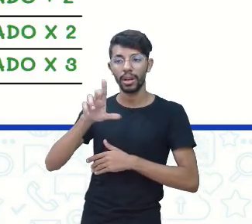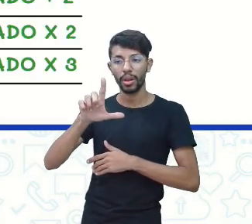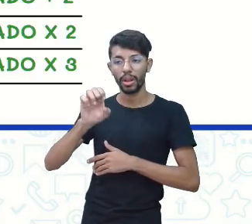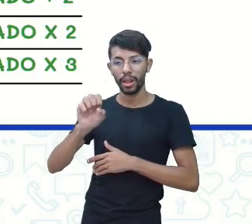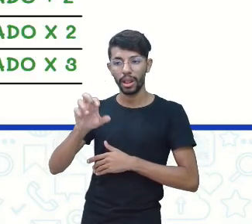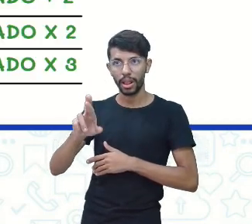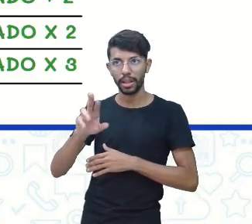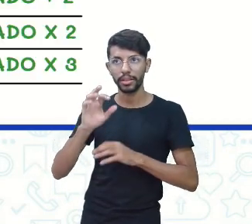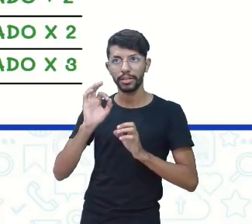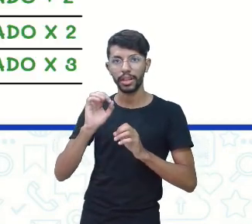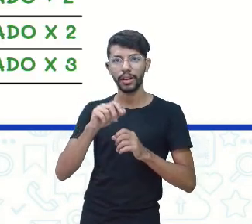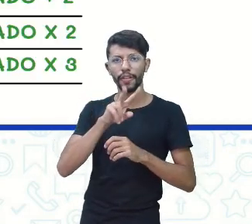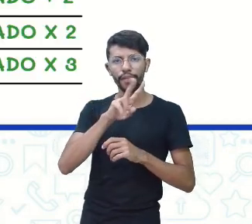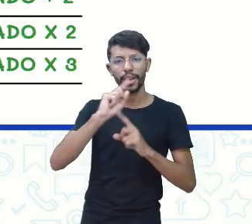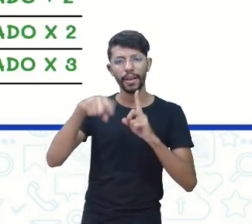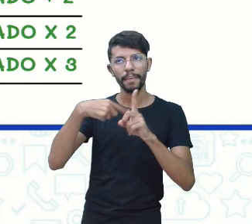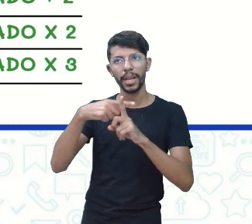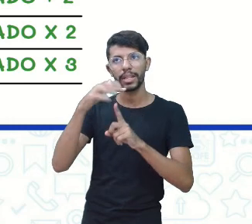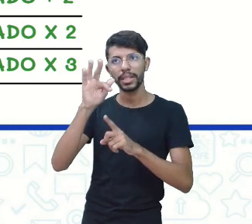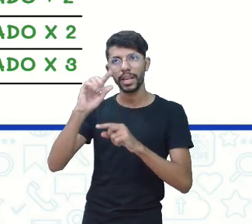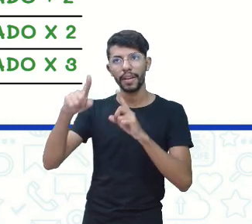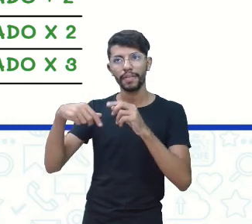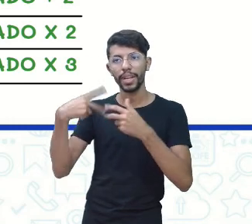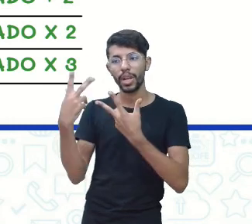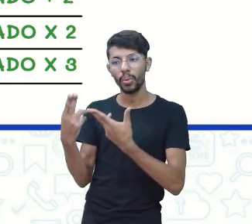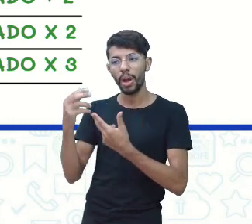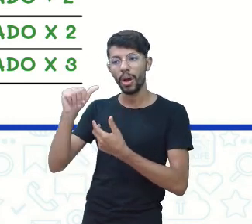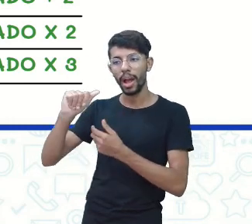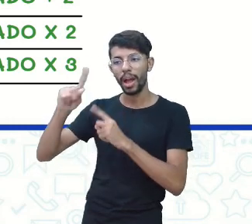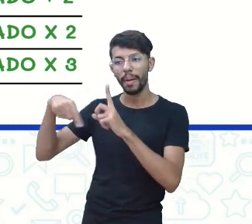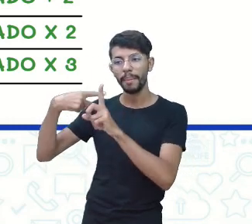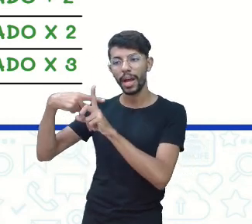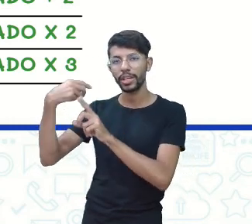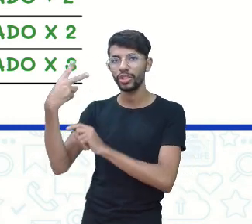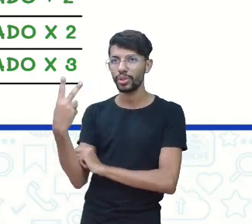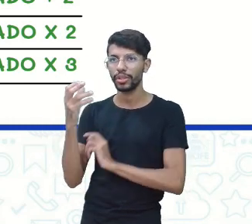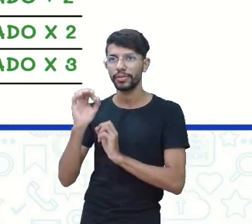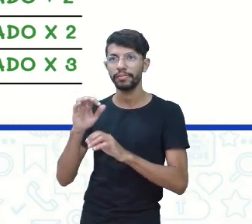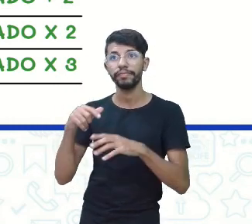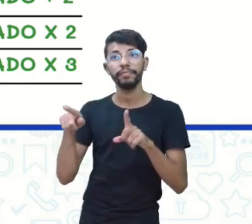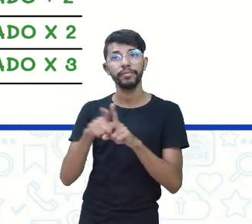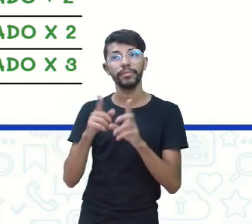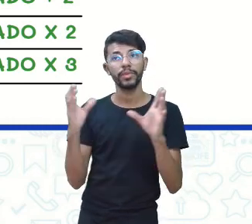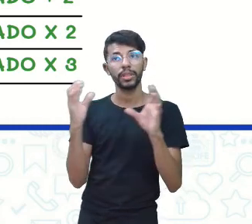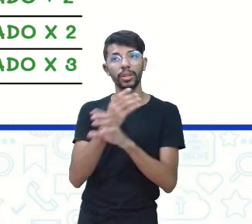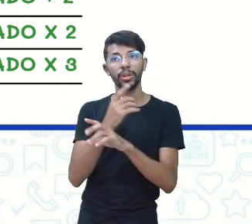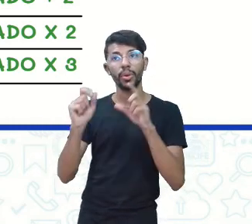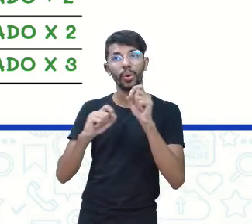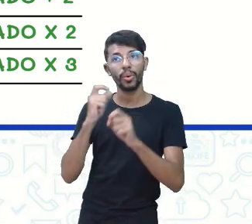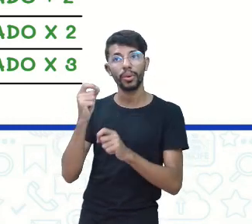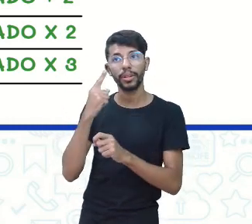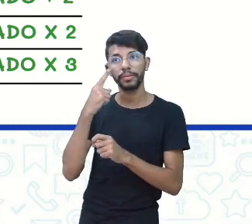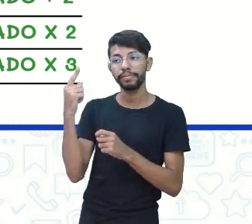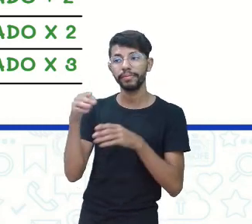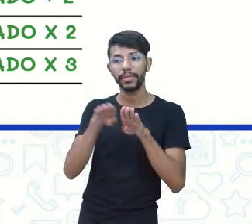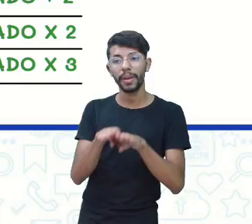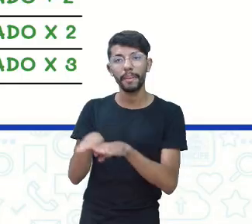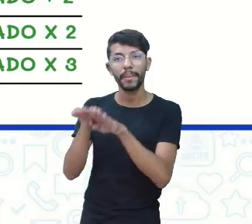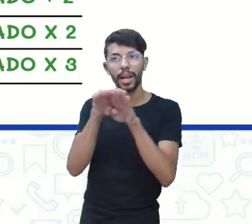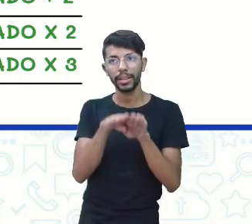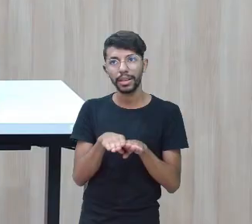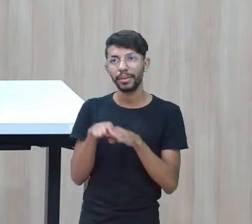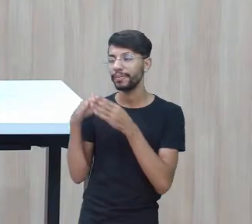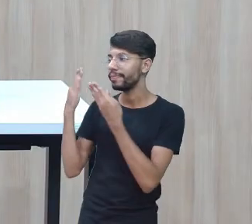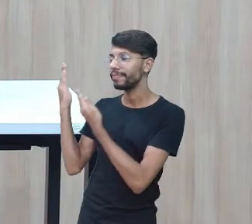E para concluir, a gente viu o padrão de comportamento. Então, ó, esse mapinha aqui resume a nossa aula. Claro que